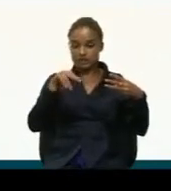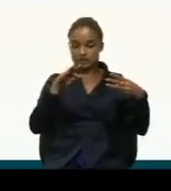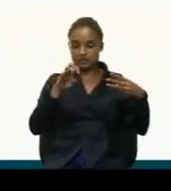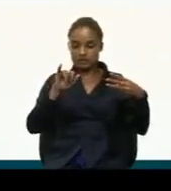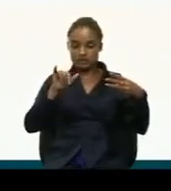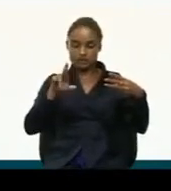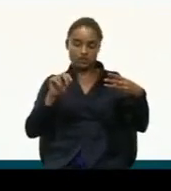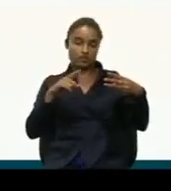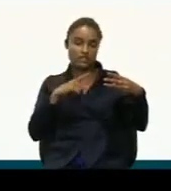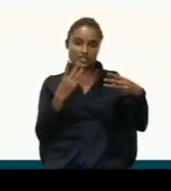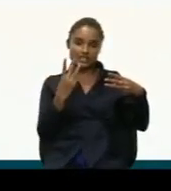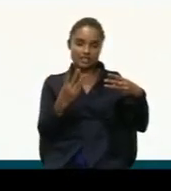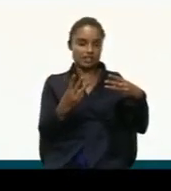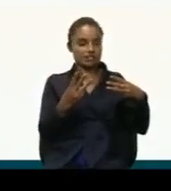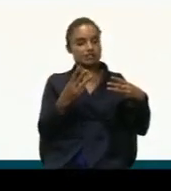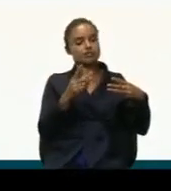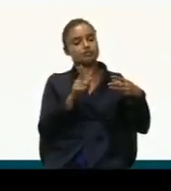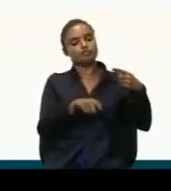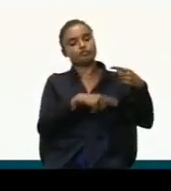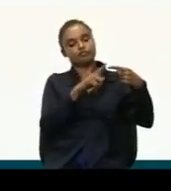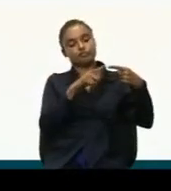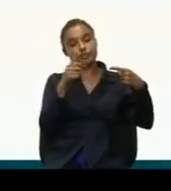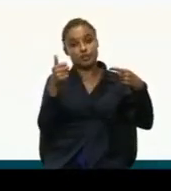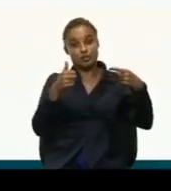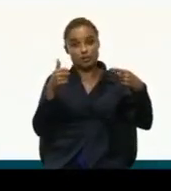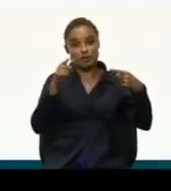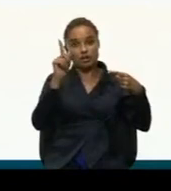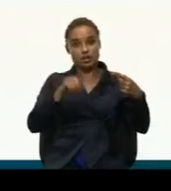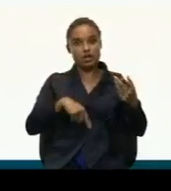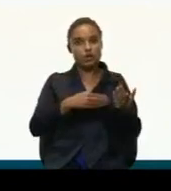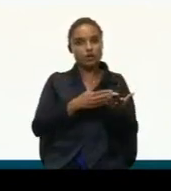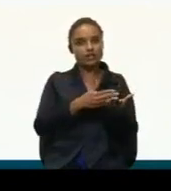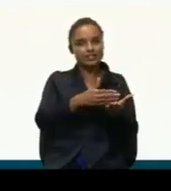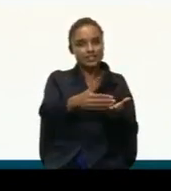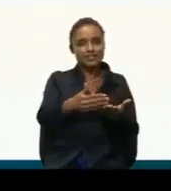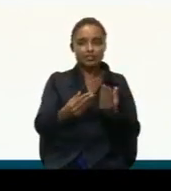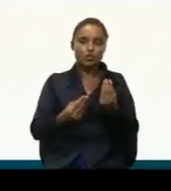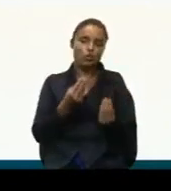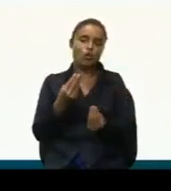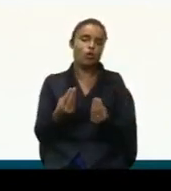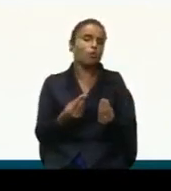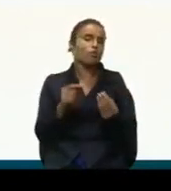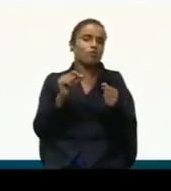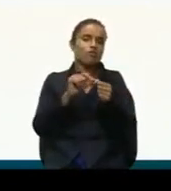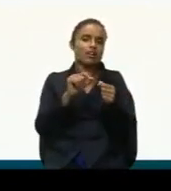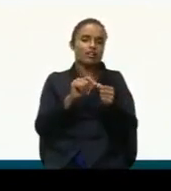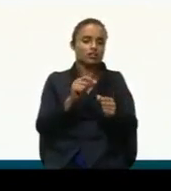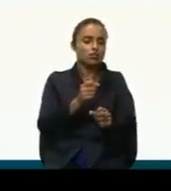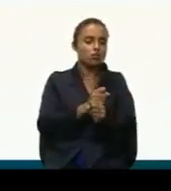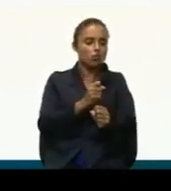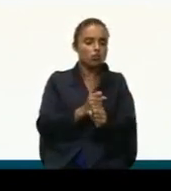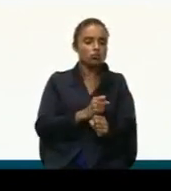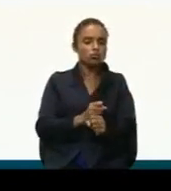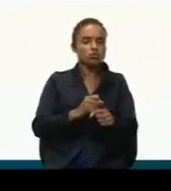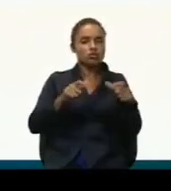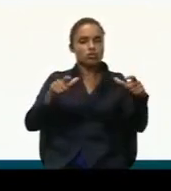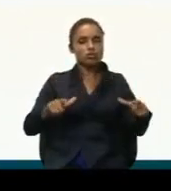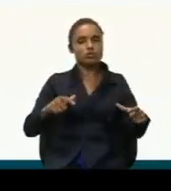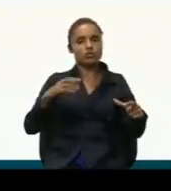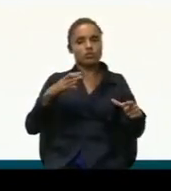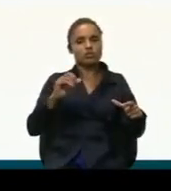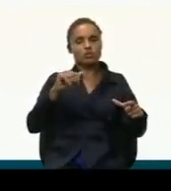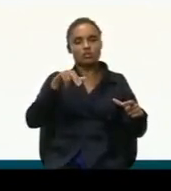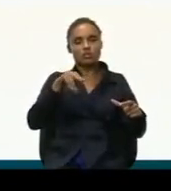atividade. Então, primeira coisa, a gente já viu na nossa aula, vai ver na nossa aula teórica, né? São as